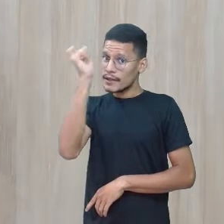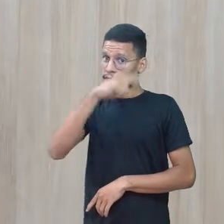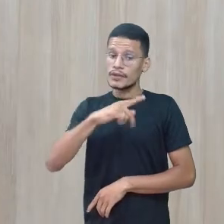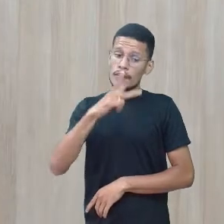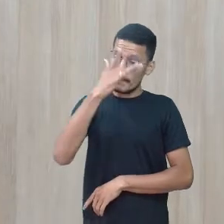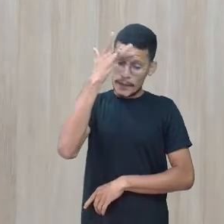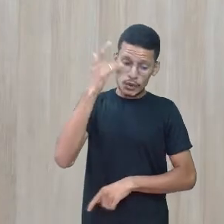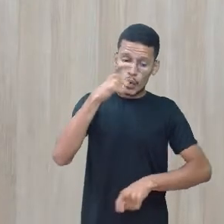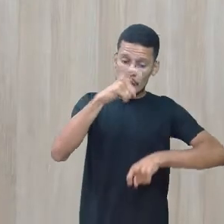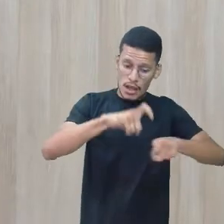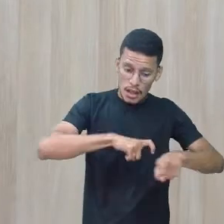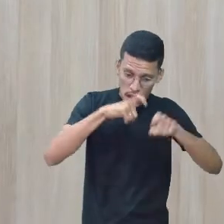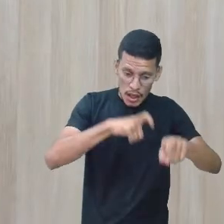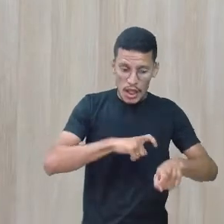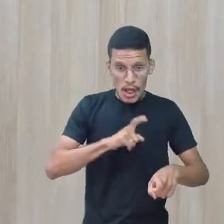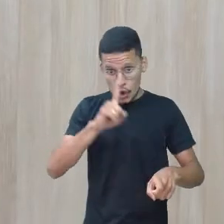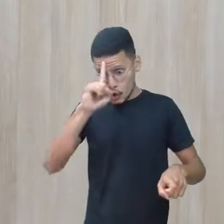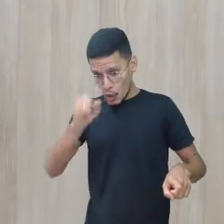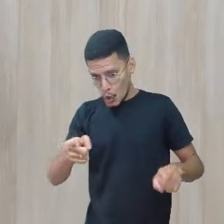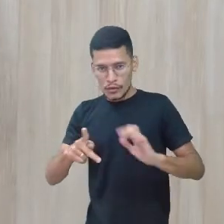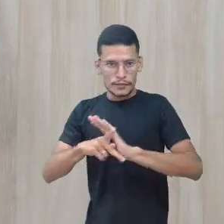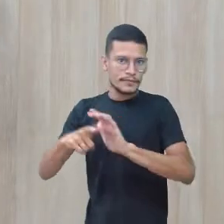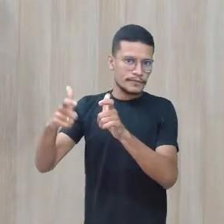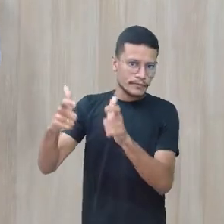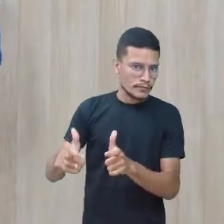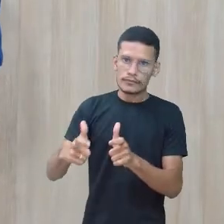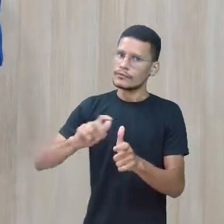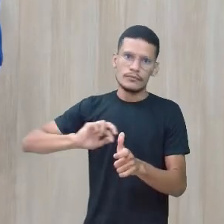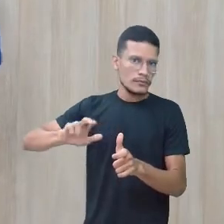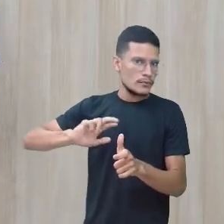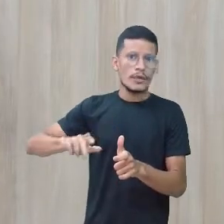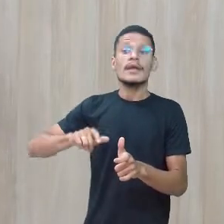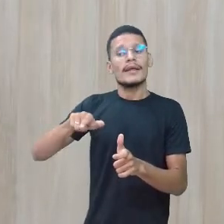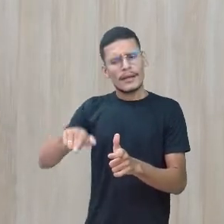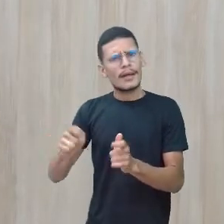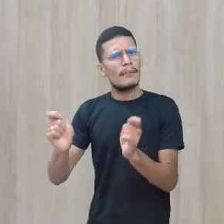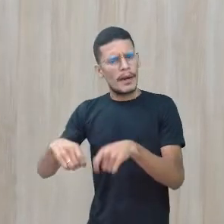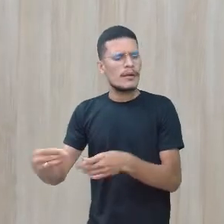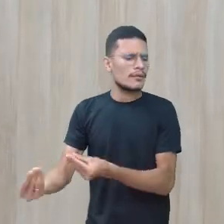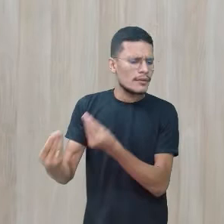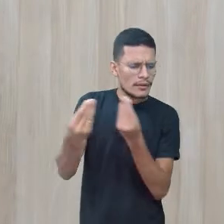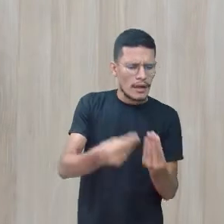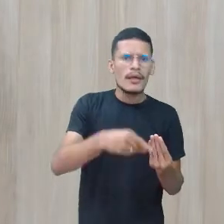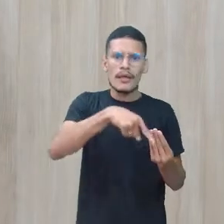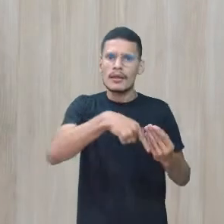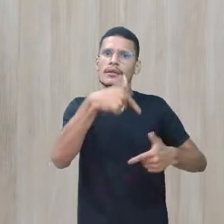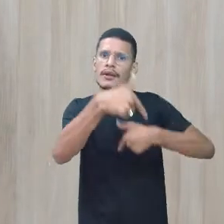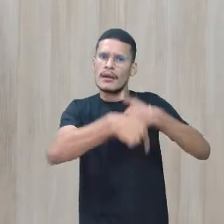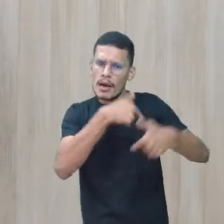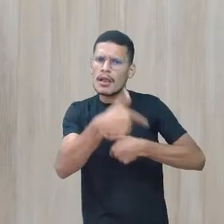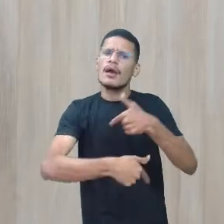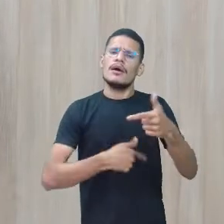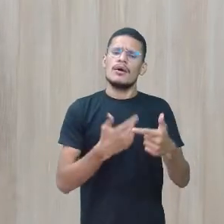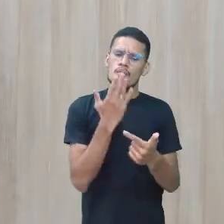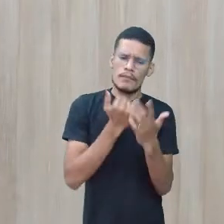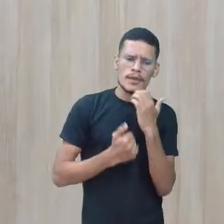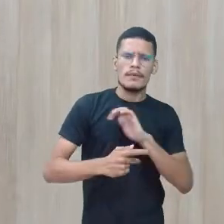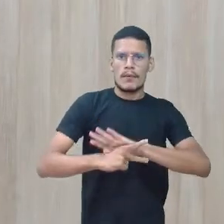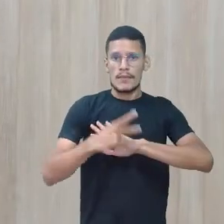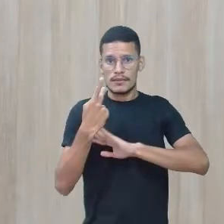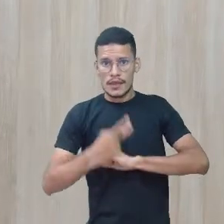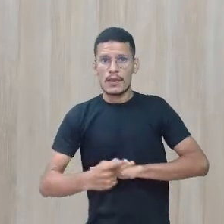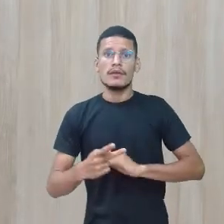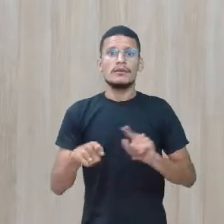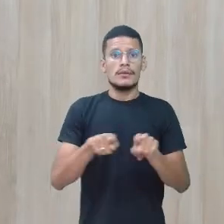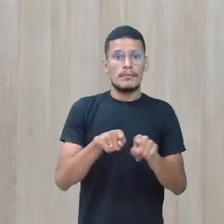camponês seria dono de terras. Ele teria até uma terra cedida para ele trabalhar, né, nela tirar o sustento dele e tirar